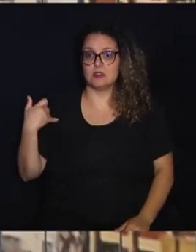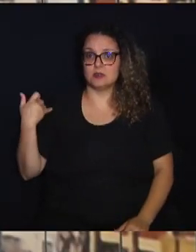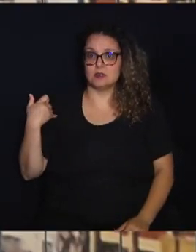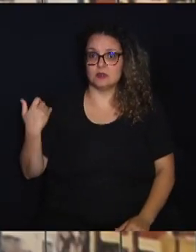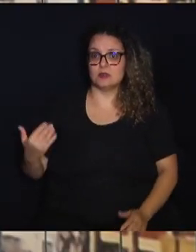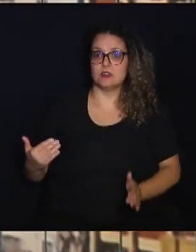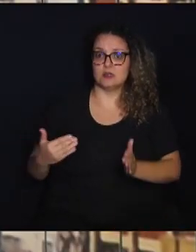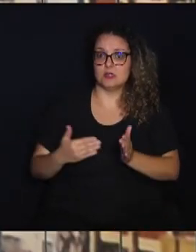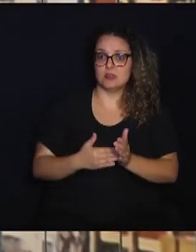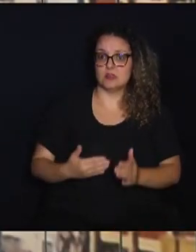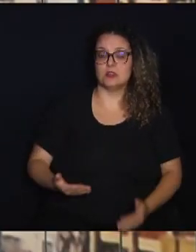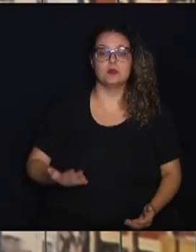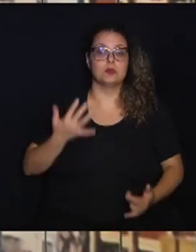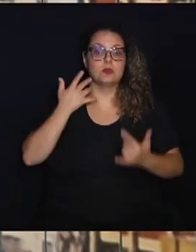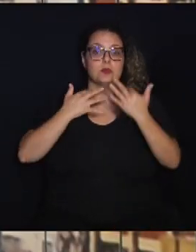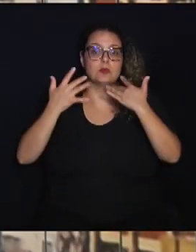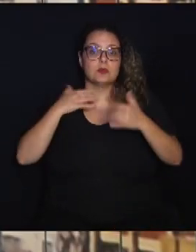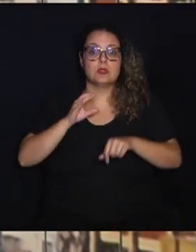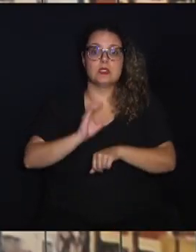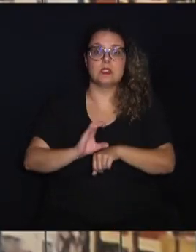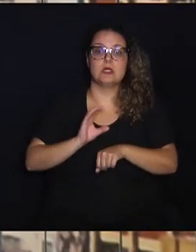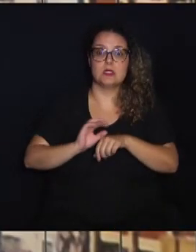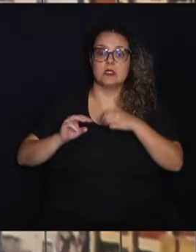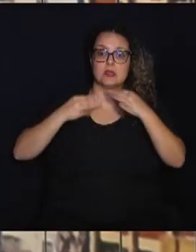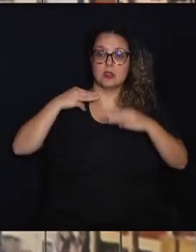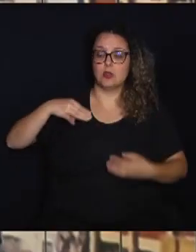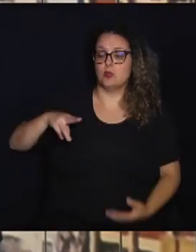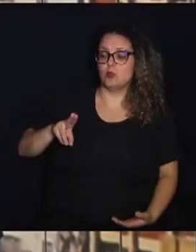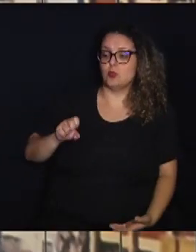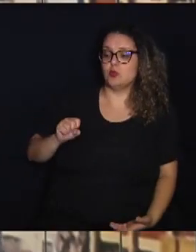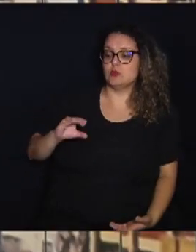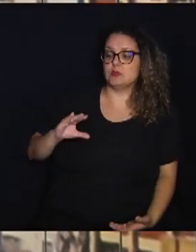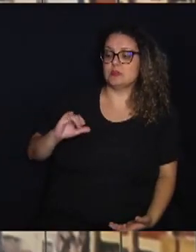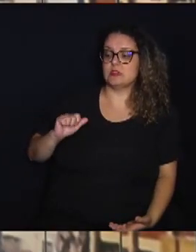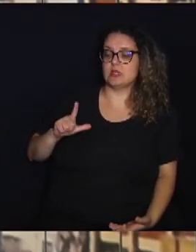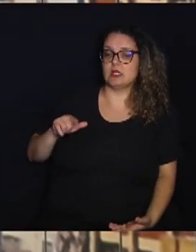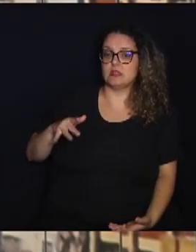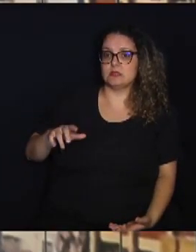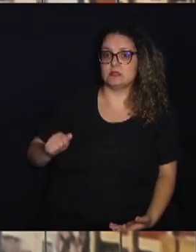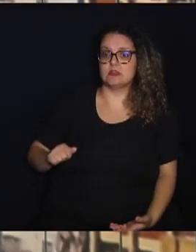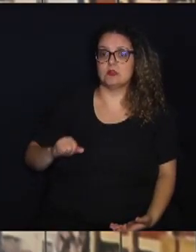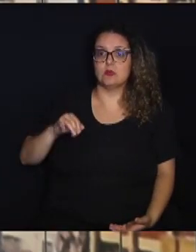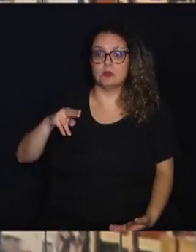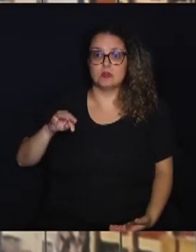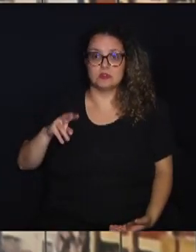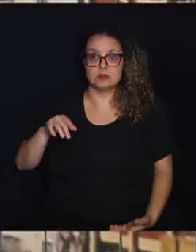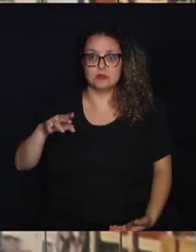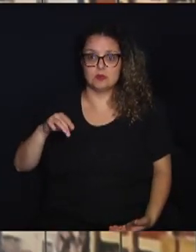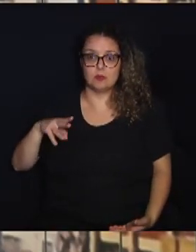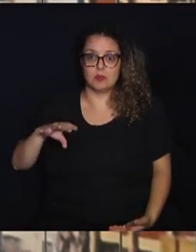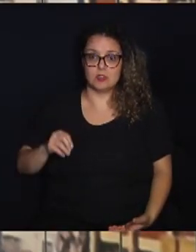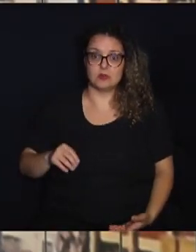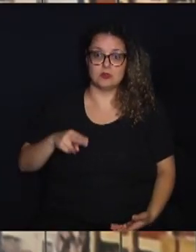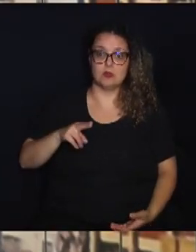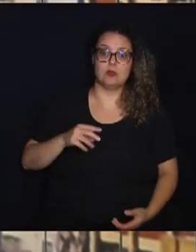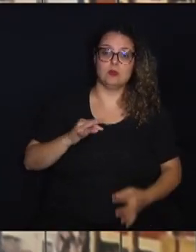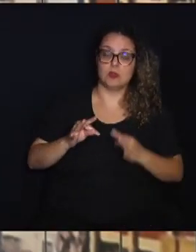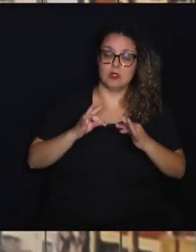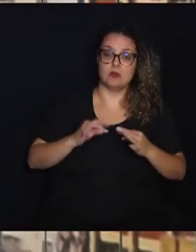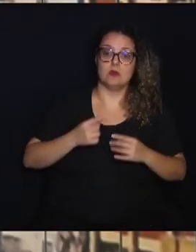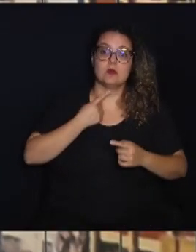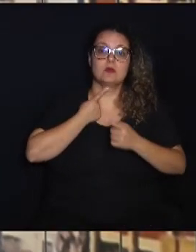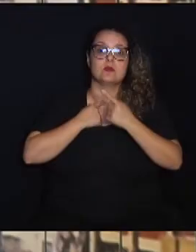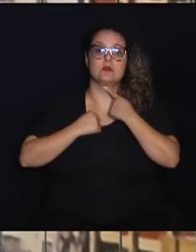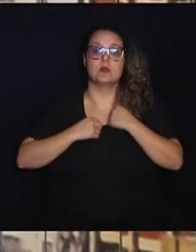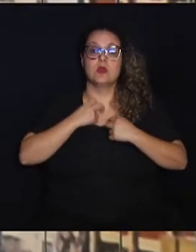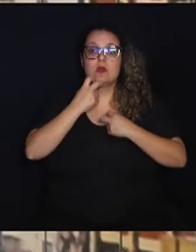tenham interesse em fazer cursos de musicalização, instrumentos ou técnica vocal. A preferência é para os estudantes